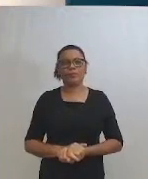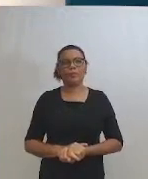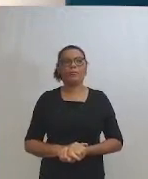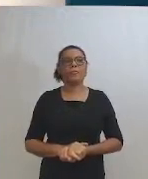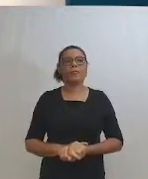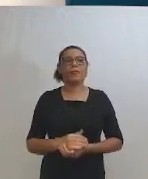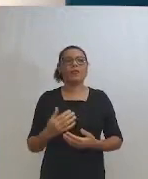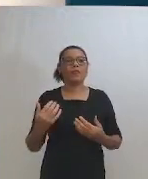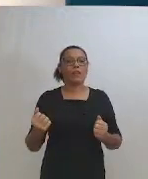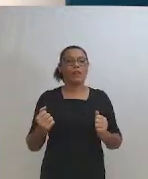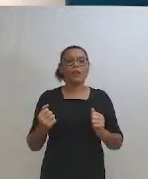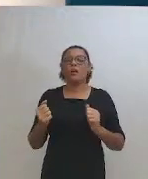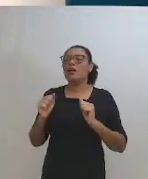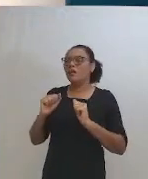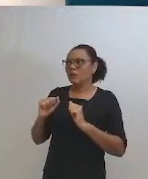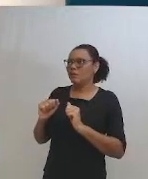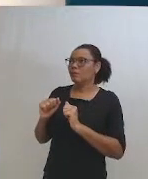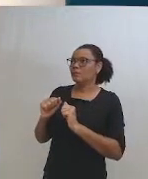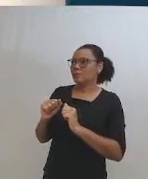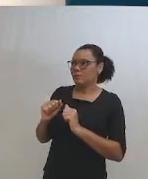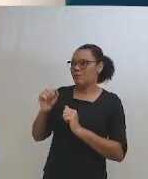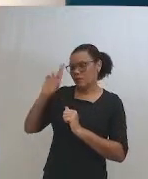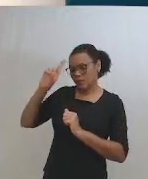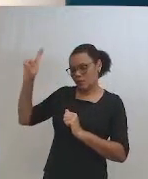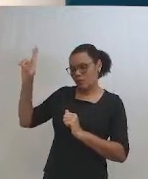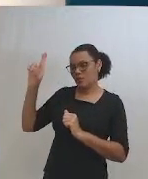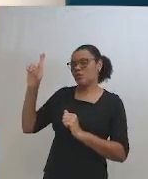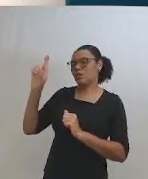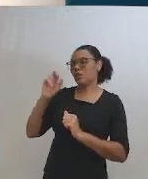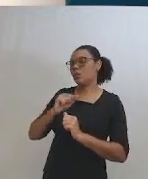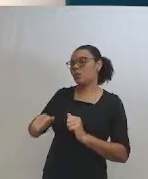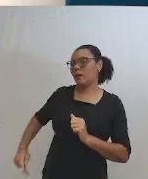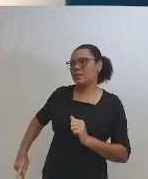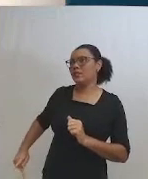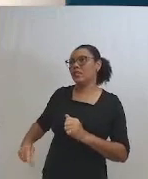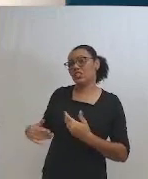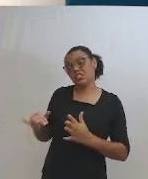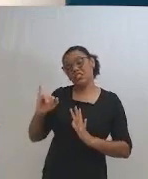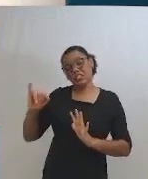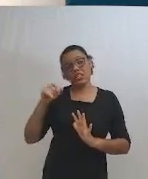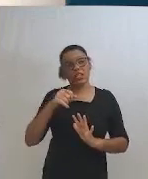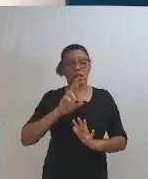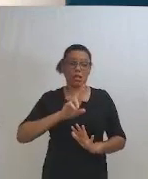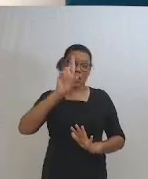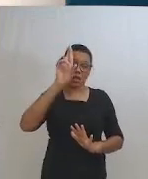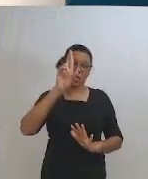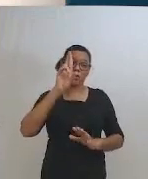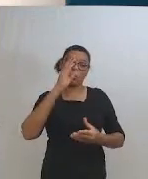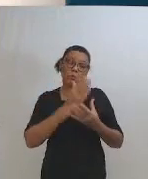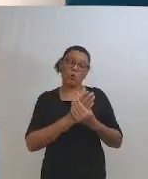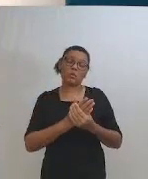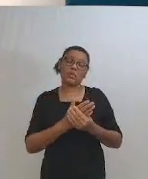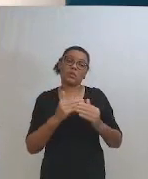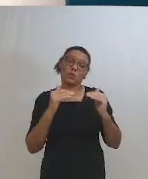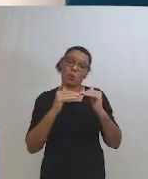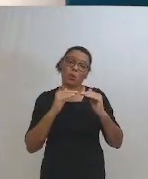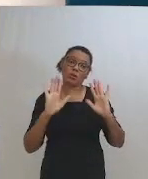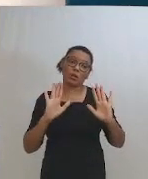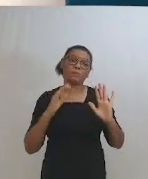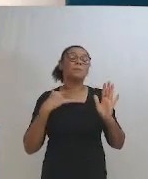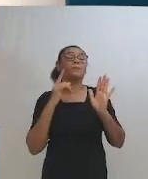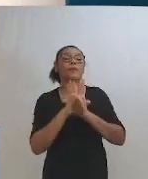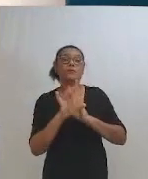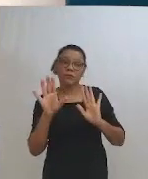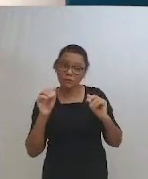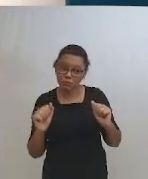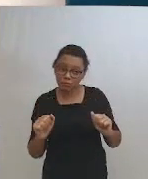uma questão de fato, muito Pois não, se a rápida? relatora assim concordar. Ministra Laurita. Sim,